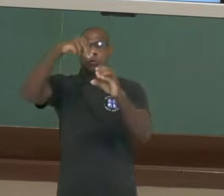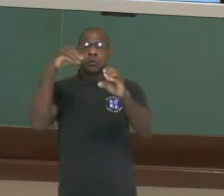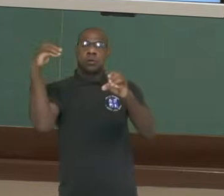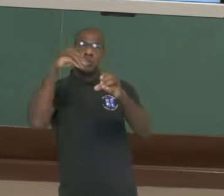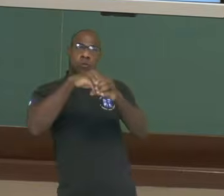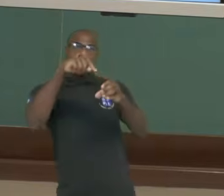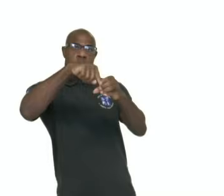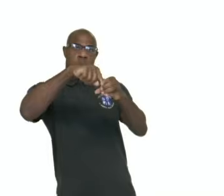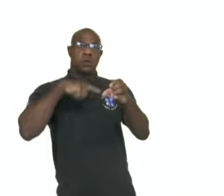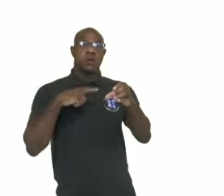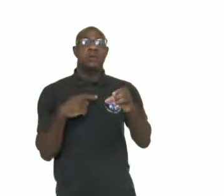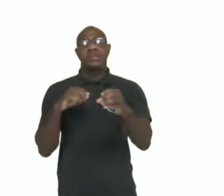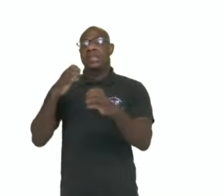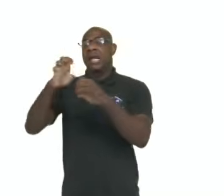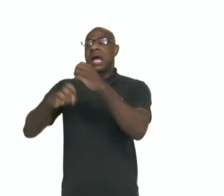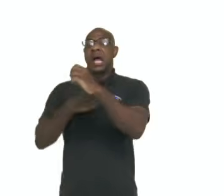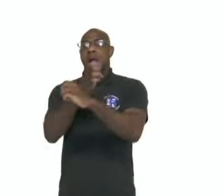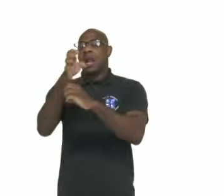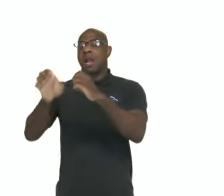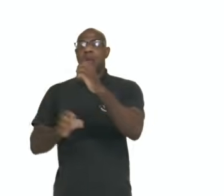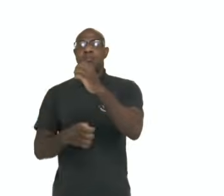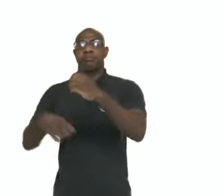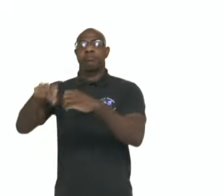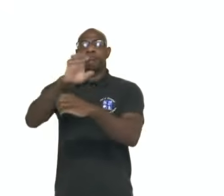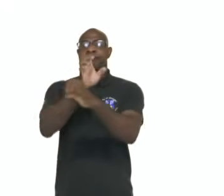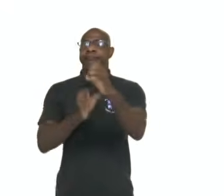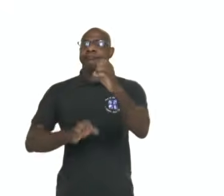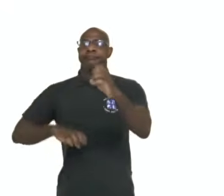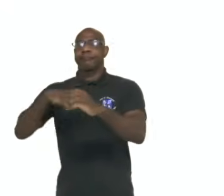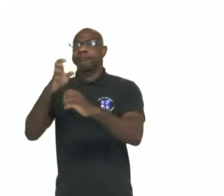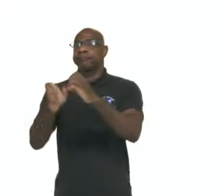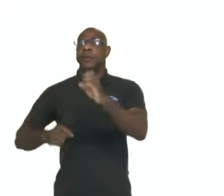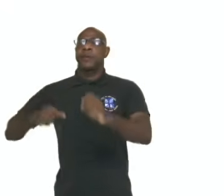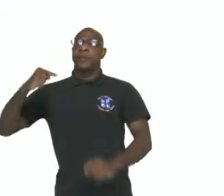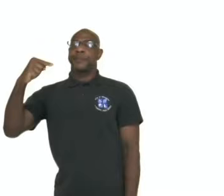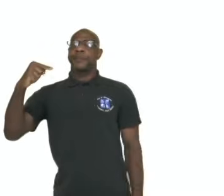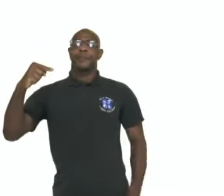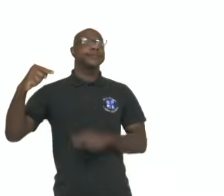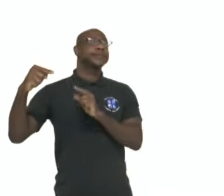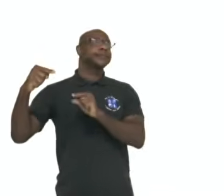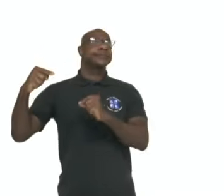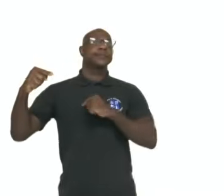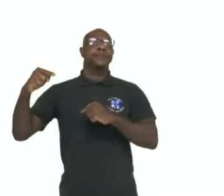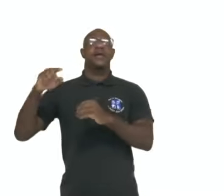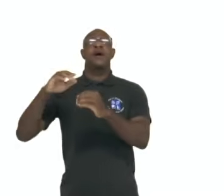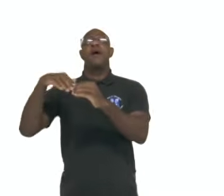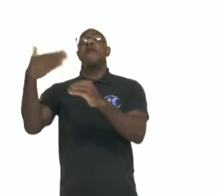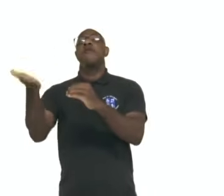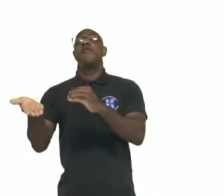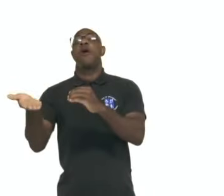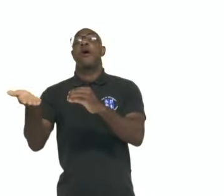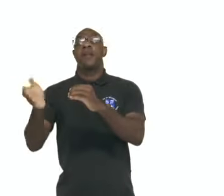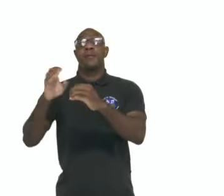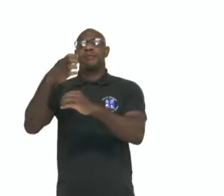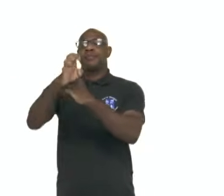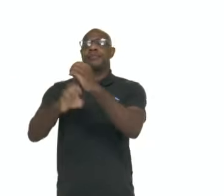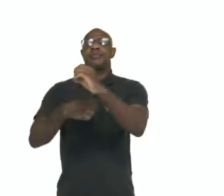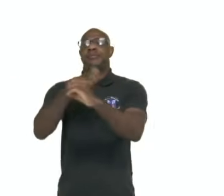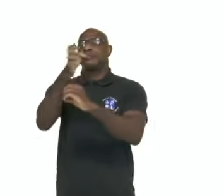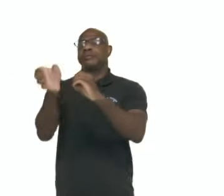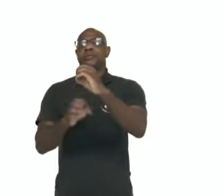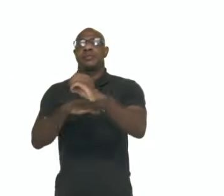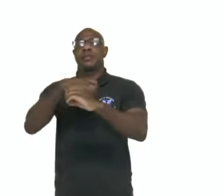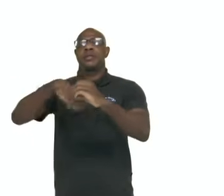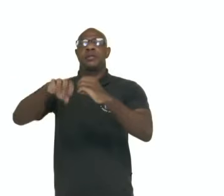enquanto que os elétrons de carga negativa está nessa região mais externa,